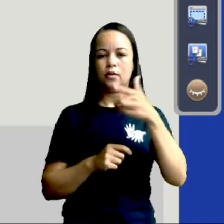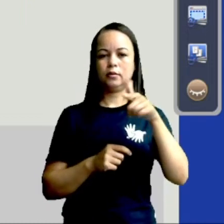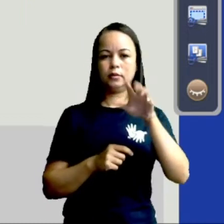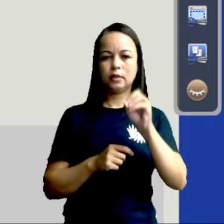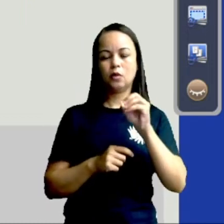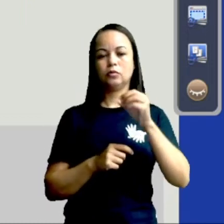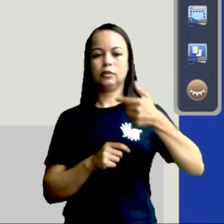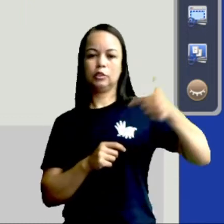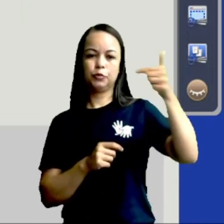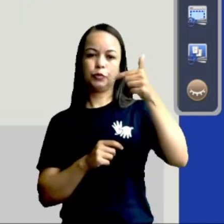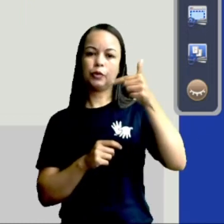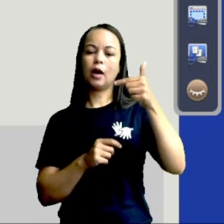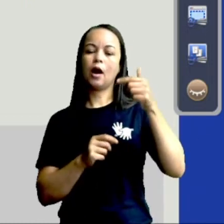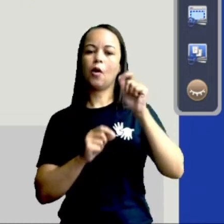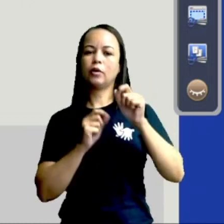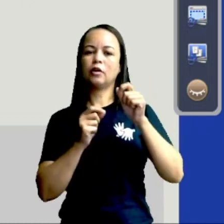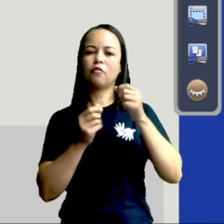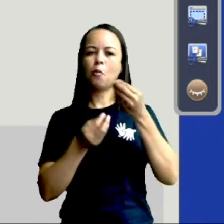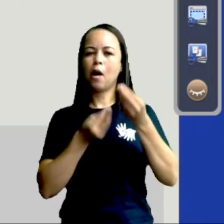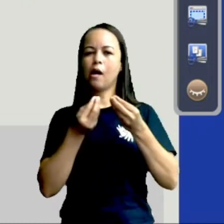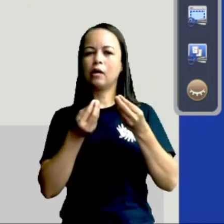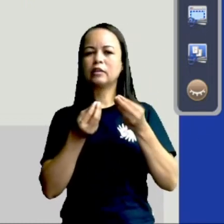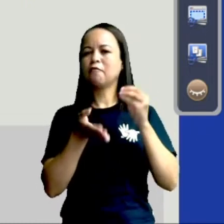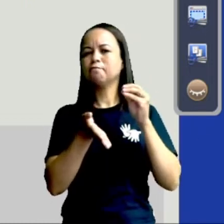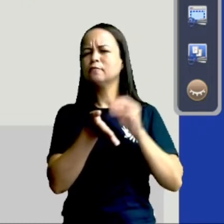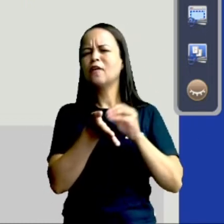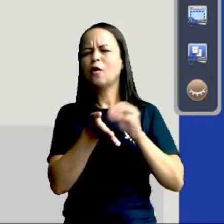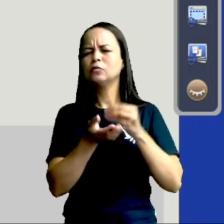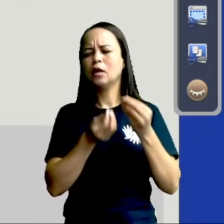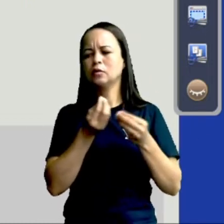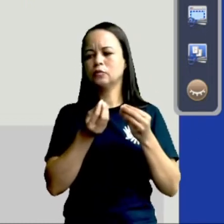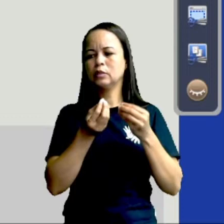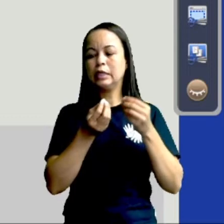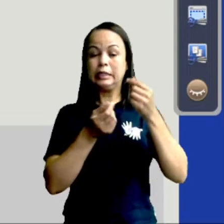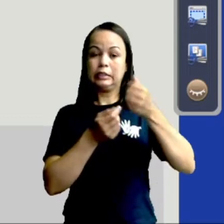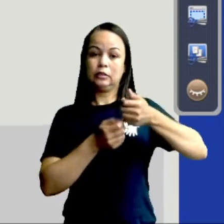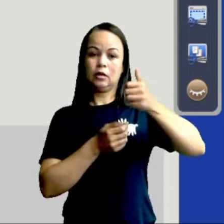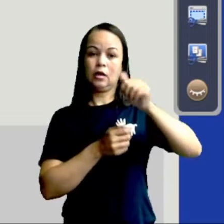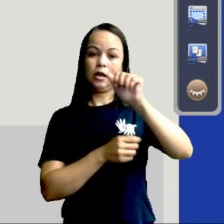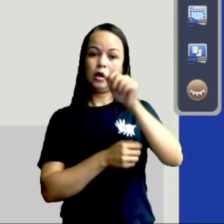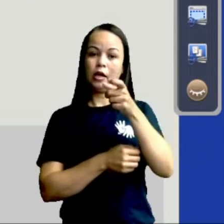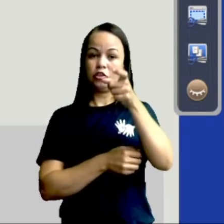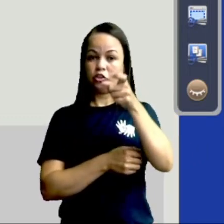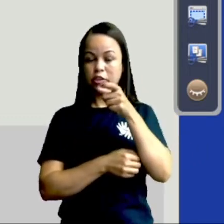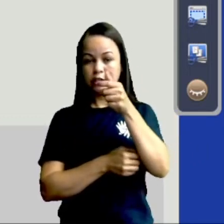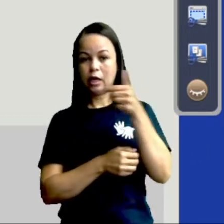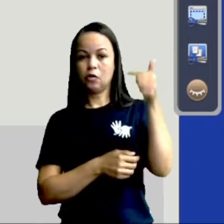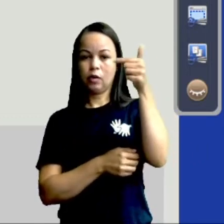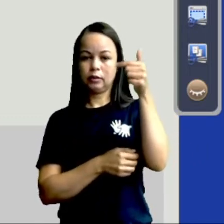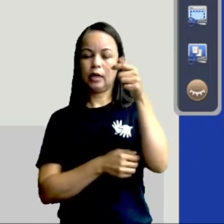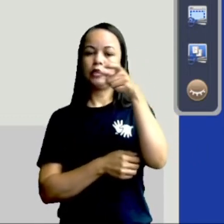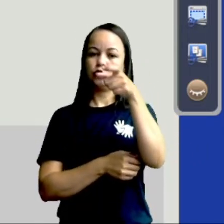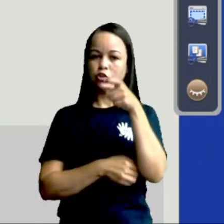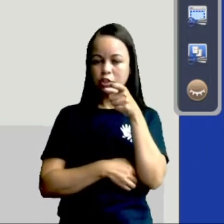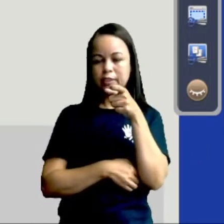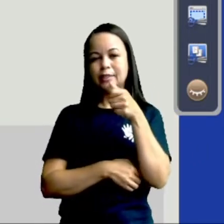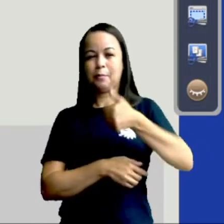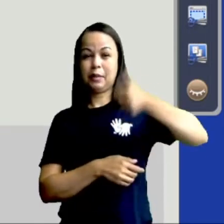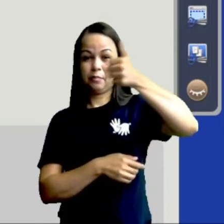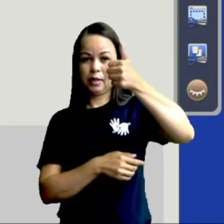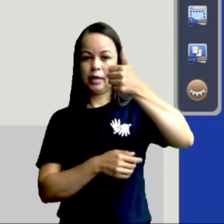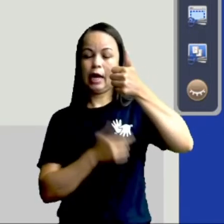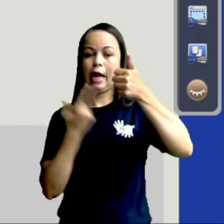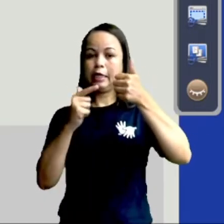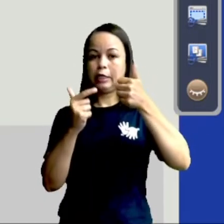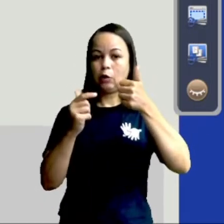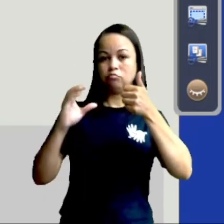forma incompleta. Então, aqui é completa quando aparece x ao quadrado, x à primeira e sem o x. E